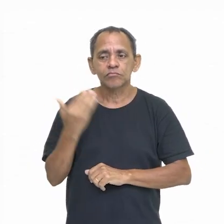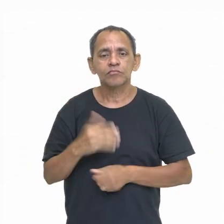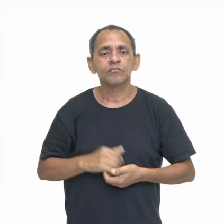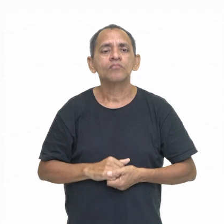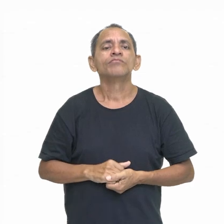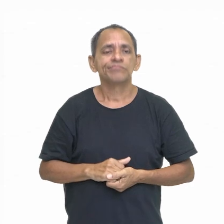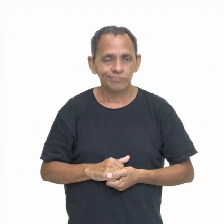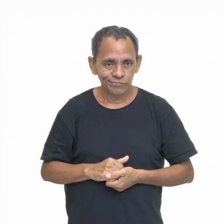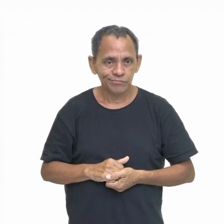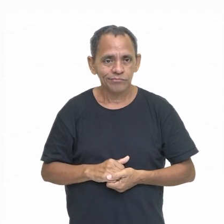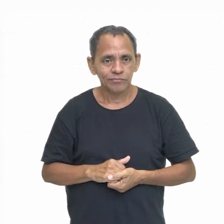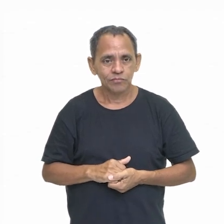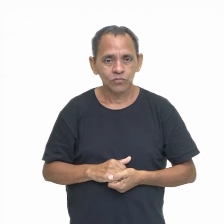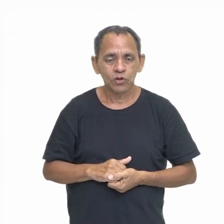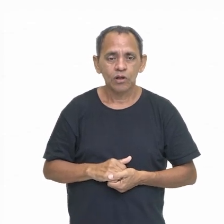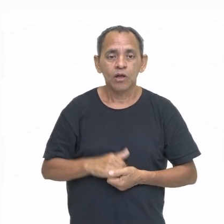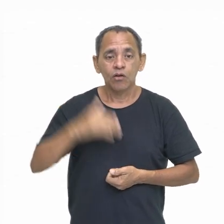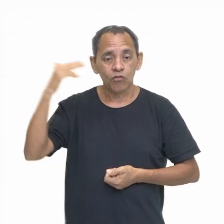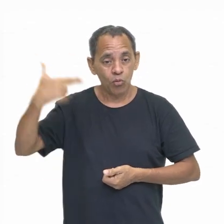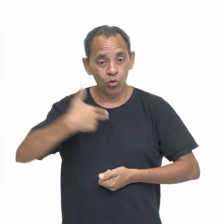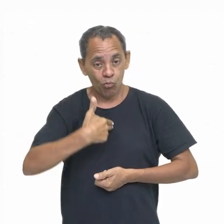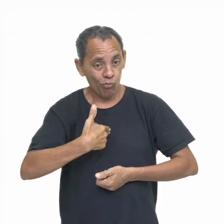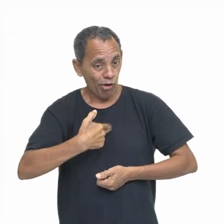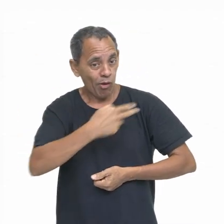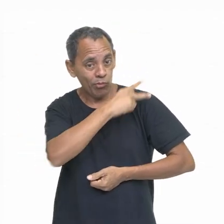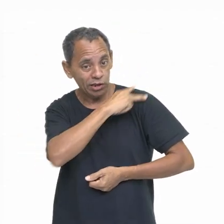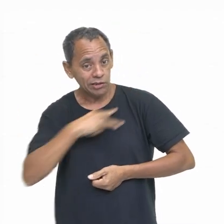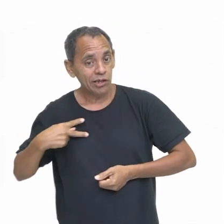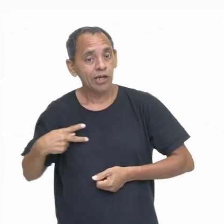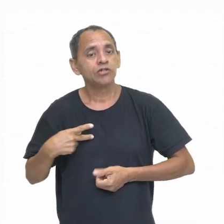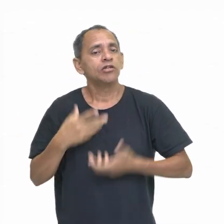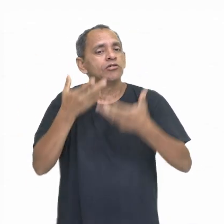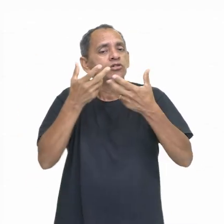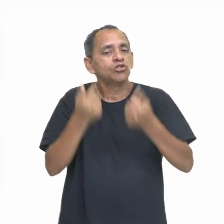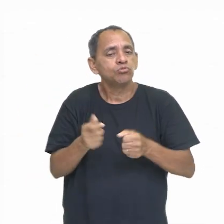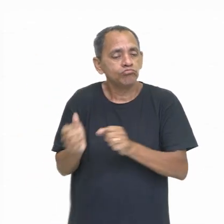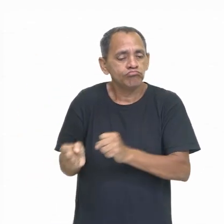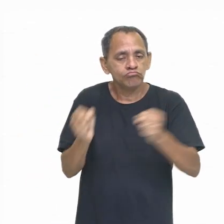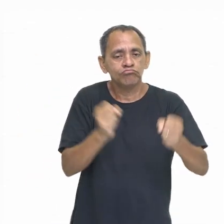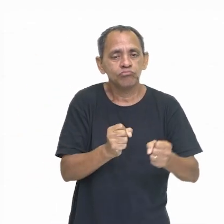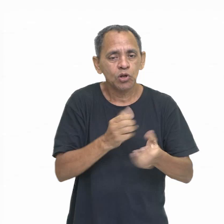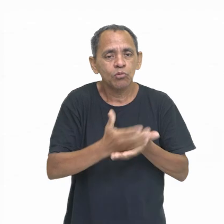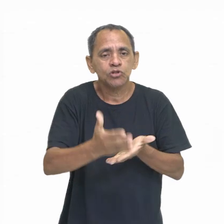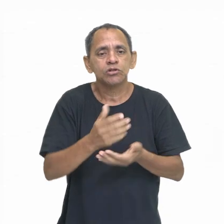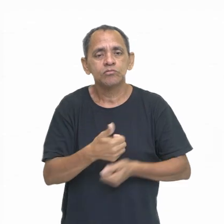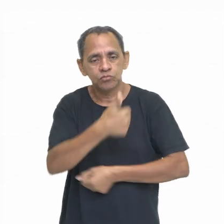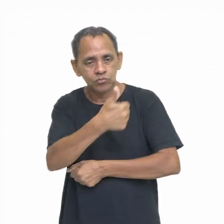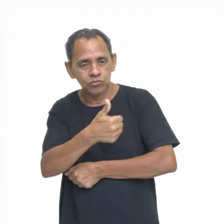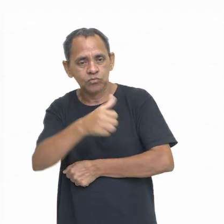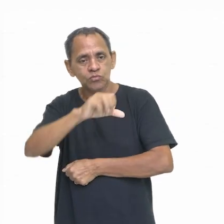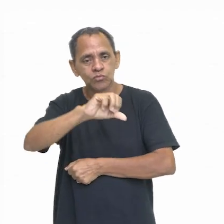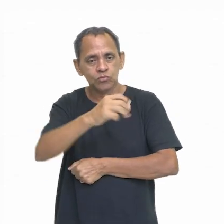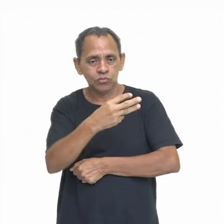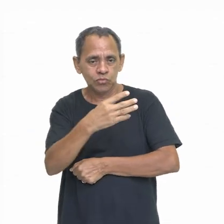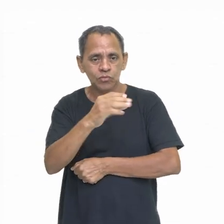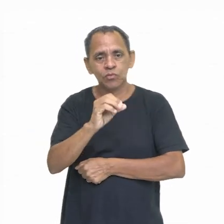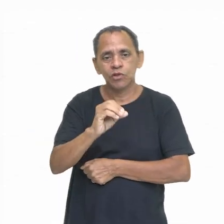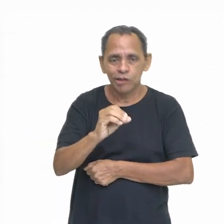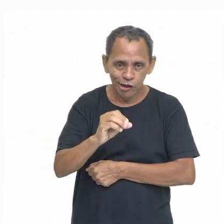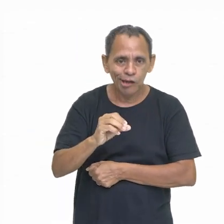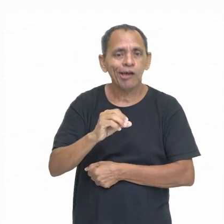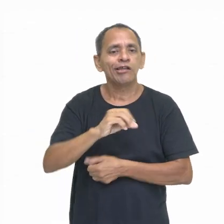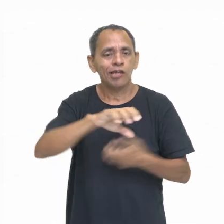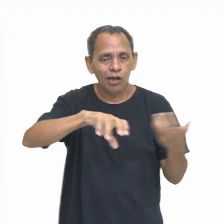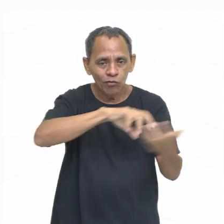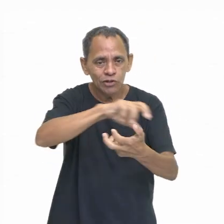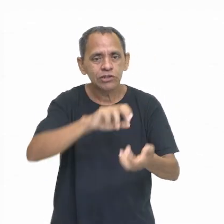do Getúlio Vargas, né, que assumiu o poder a partir da Revolução de 1930 no Brasil, que tinha a tendência,